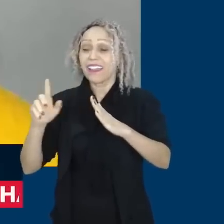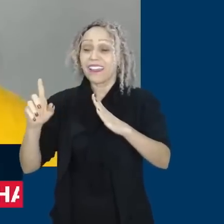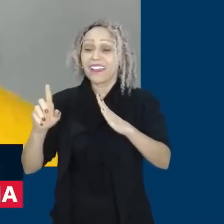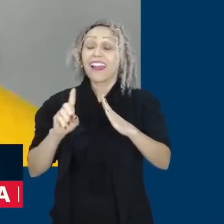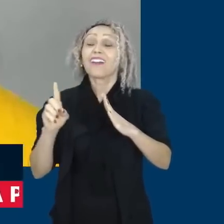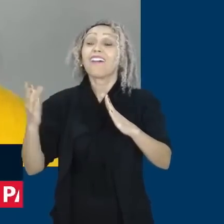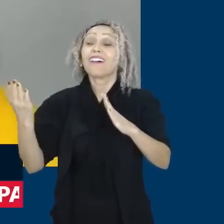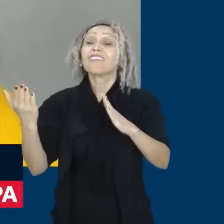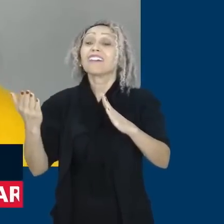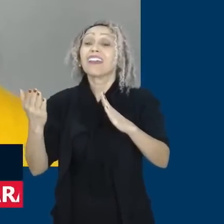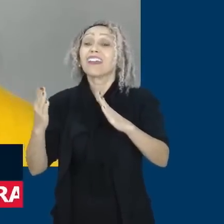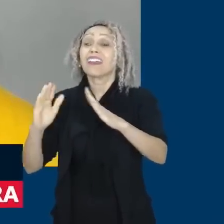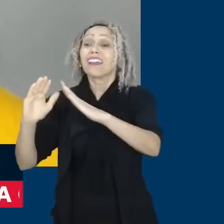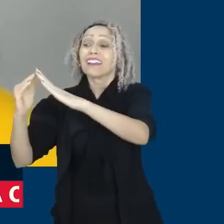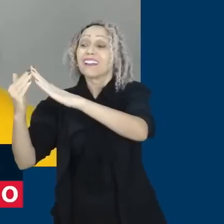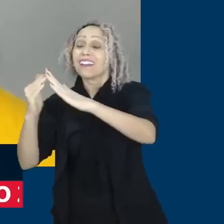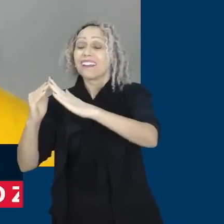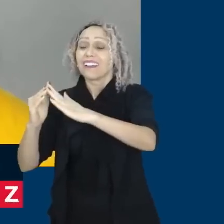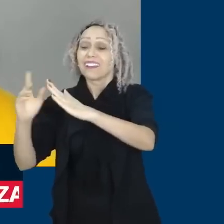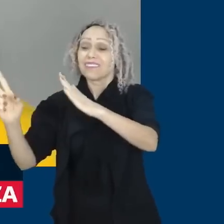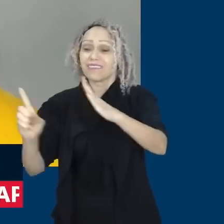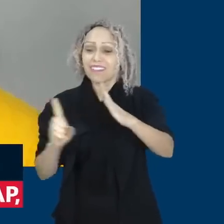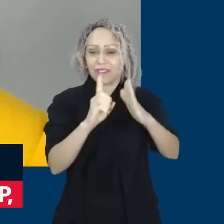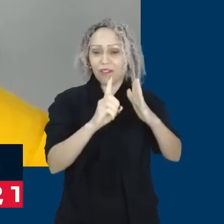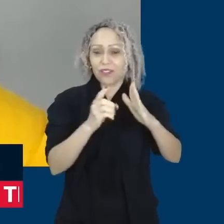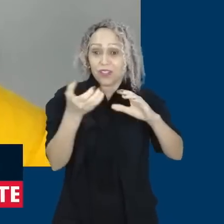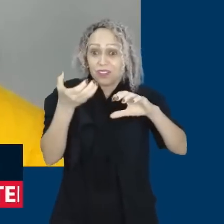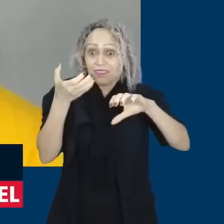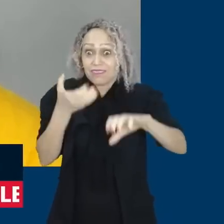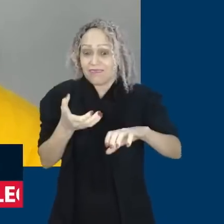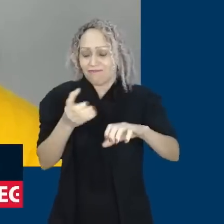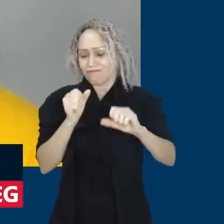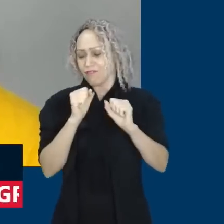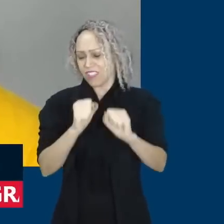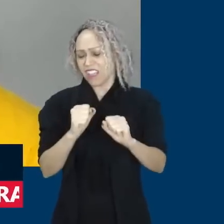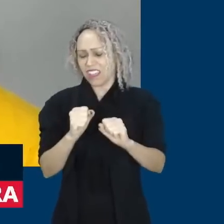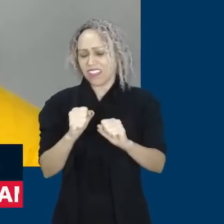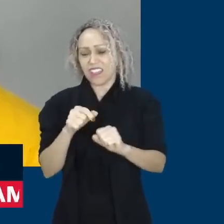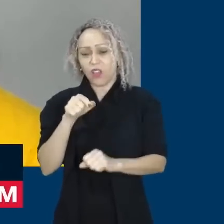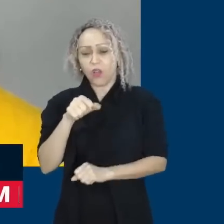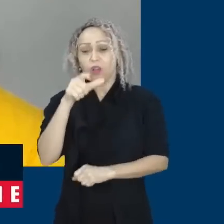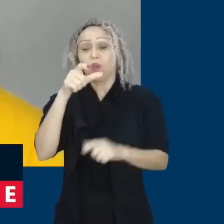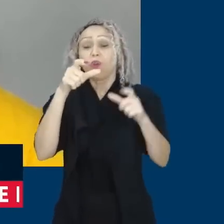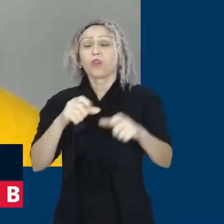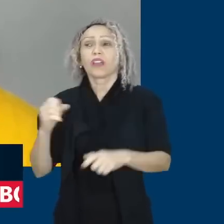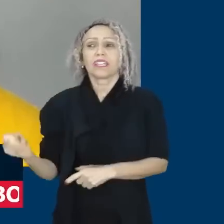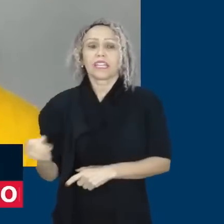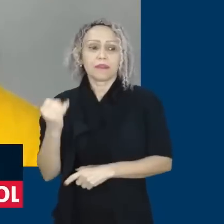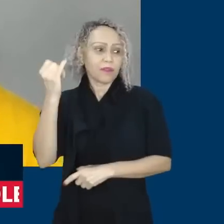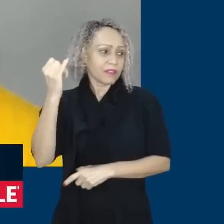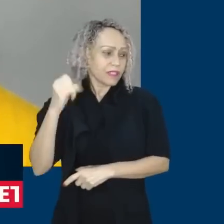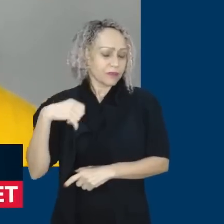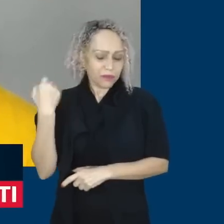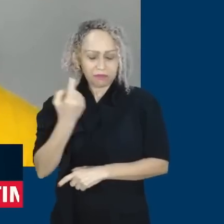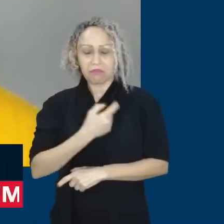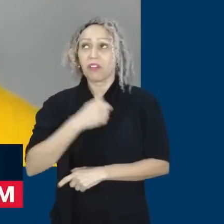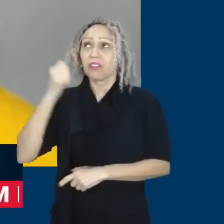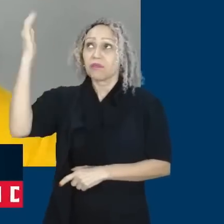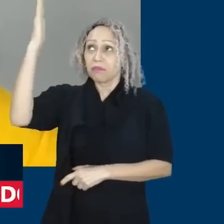poder e decisão tão importante para o nosso Brasil. Então, isso foi possível, Amanda, porque a